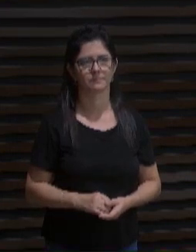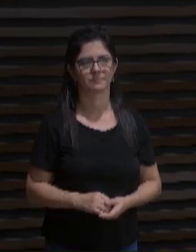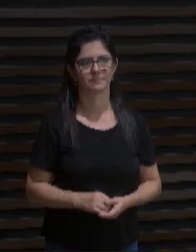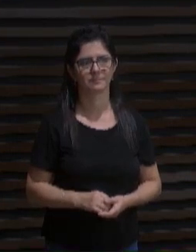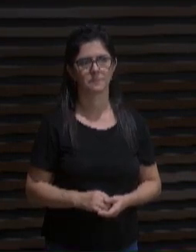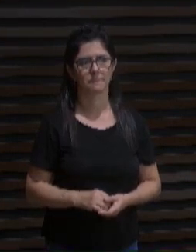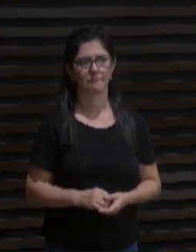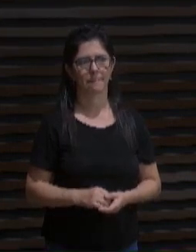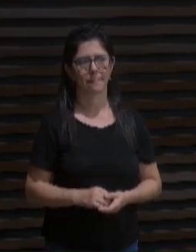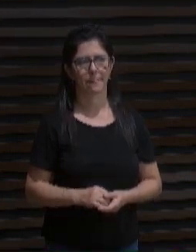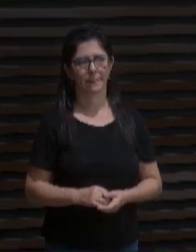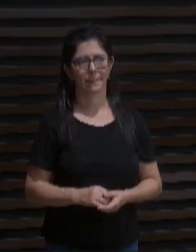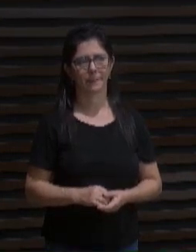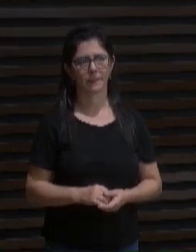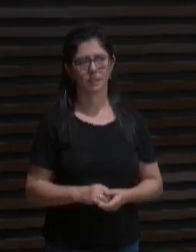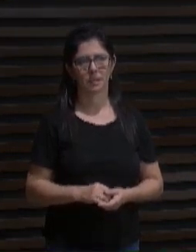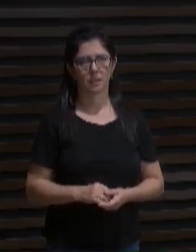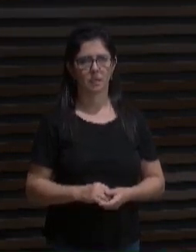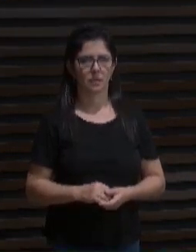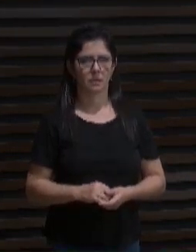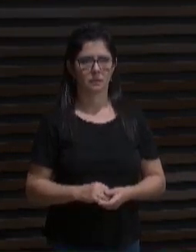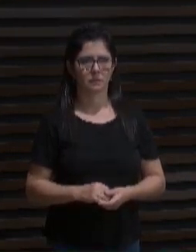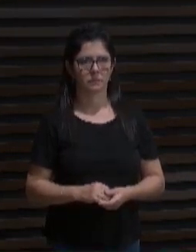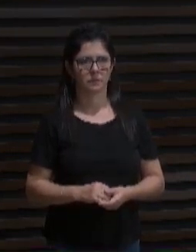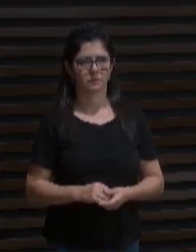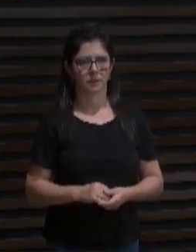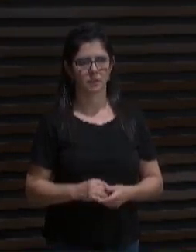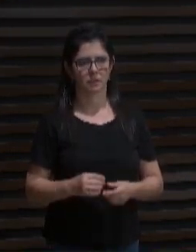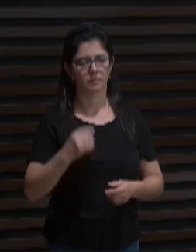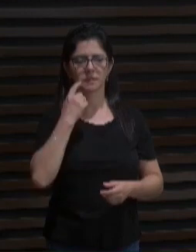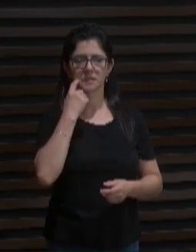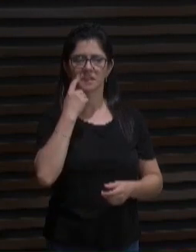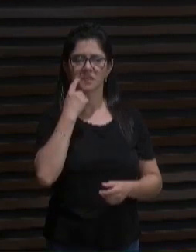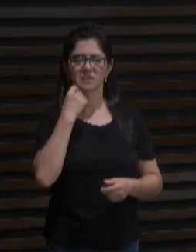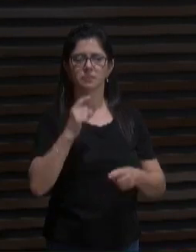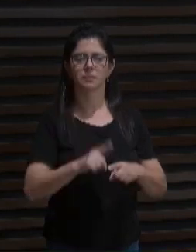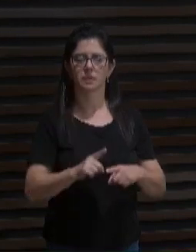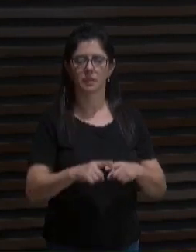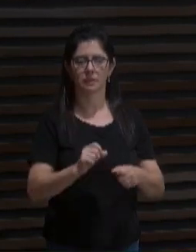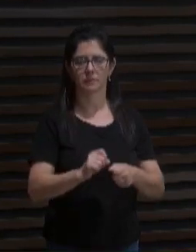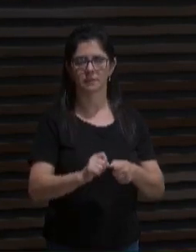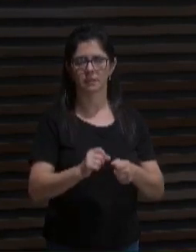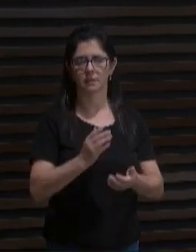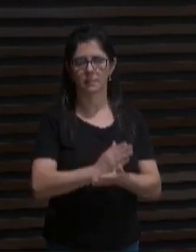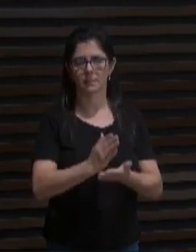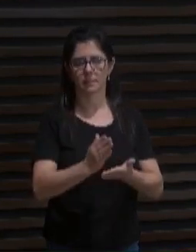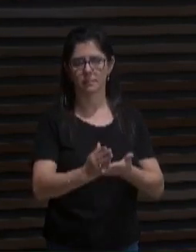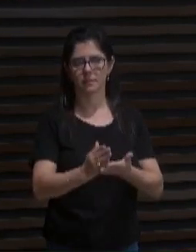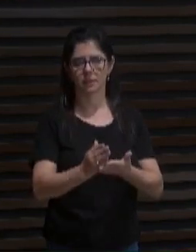fazer parte da família de Deus, as orações coletivas são voltadas para o